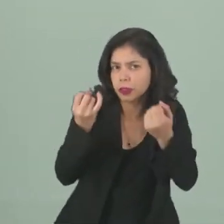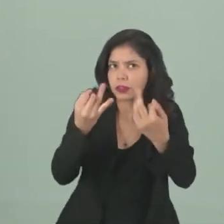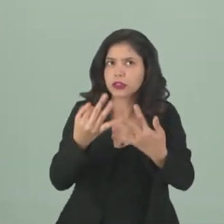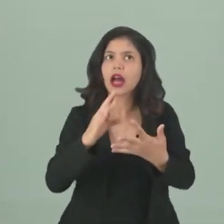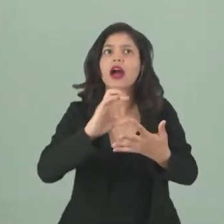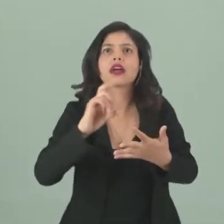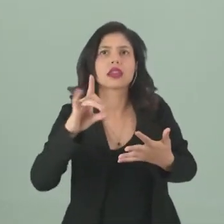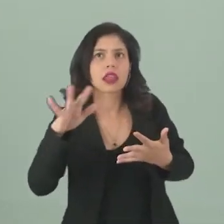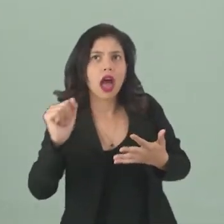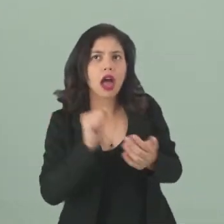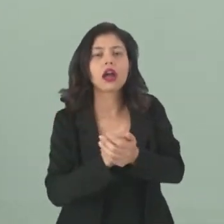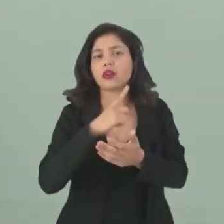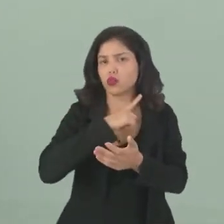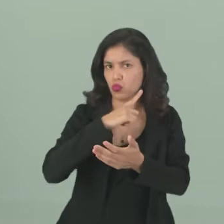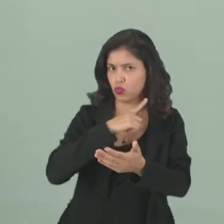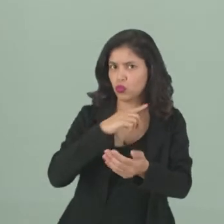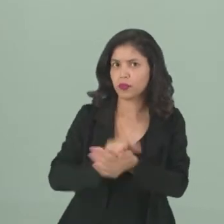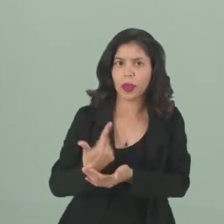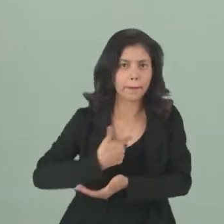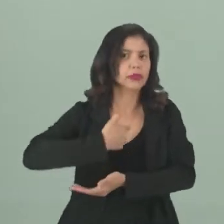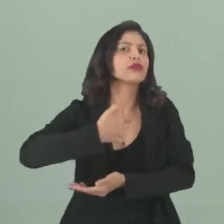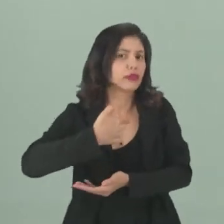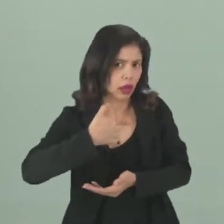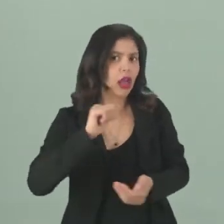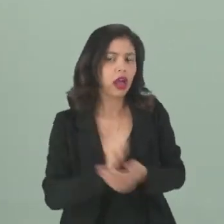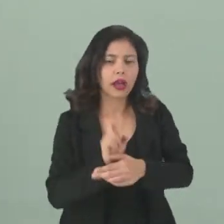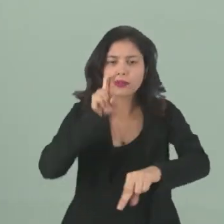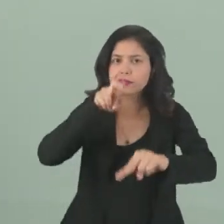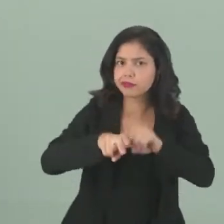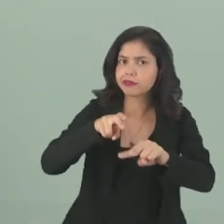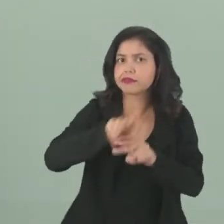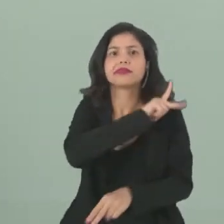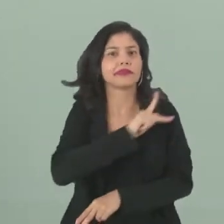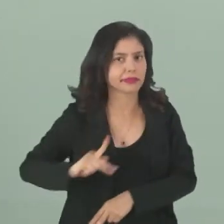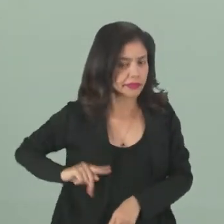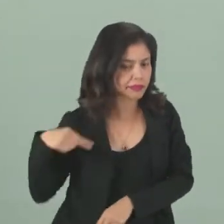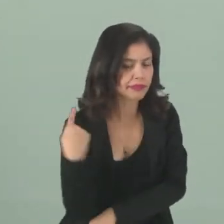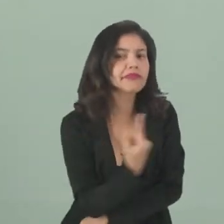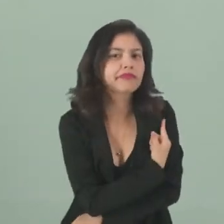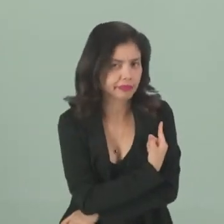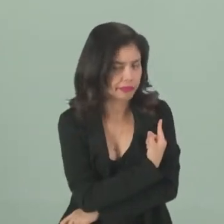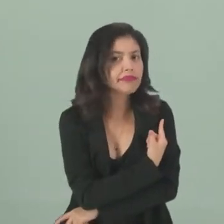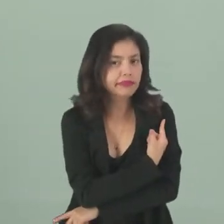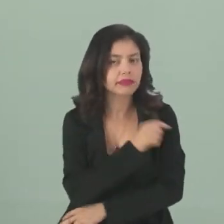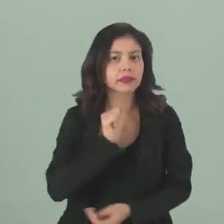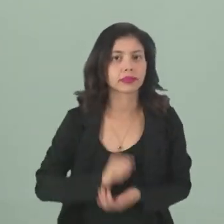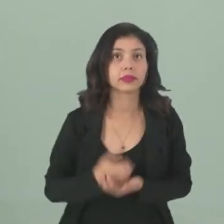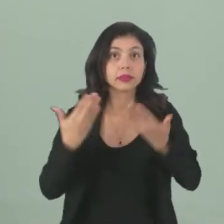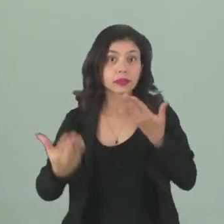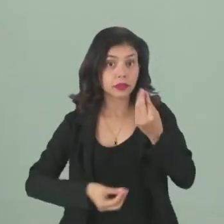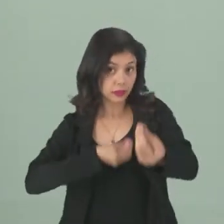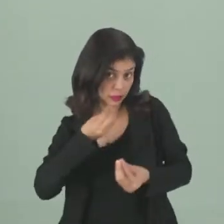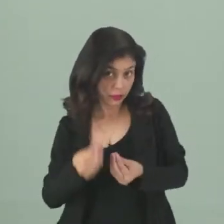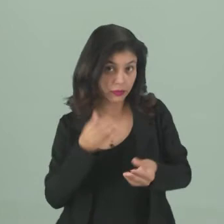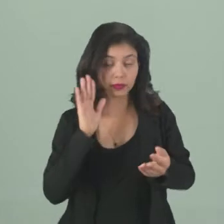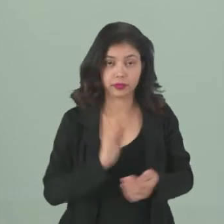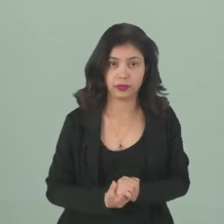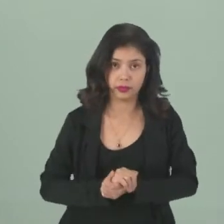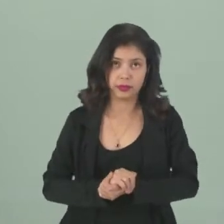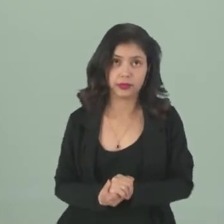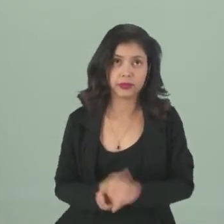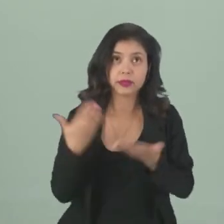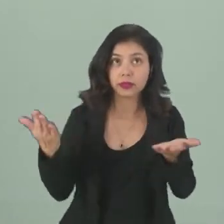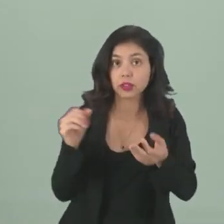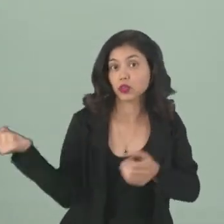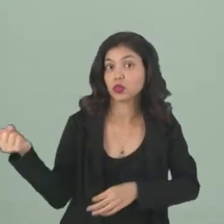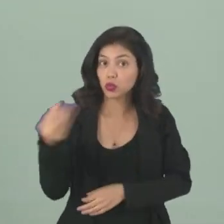assim dizer, de Getúlio Vargas na cadeira de presidência da nossa República. E aí, com